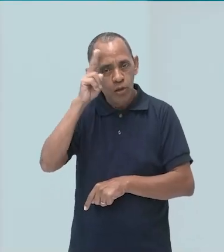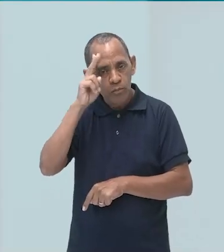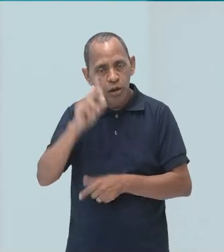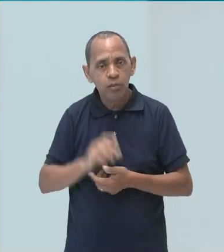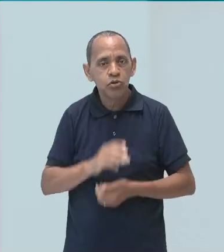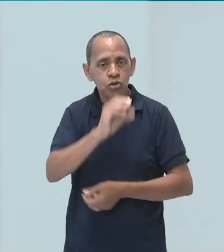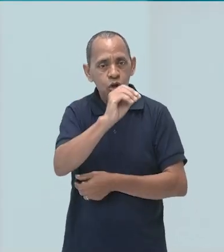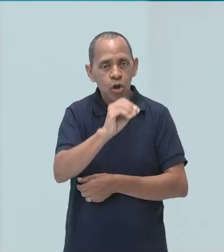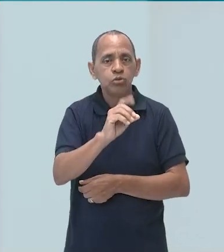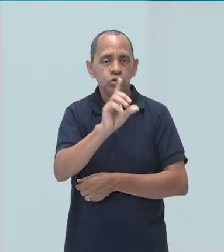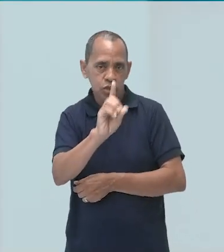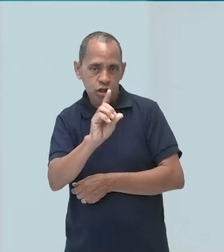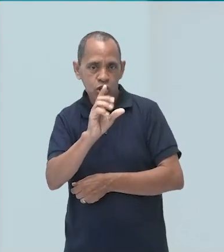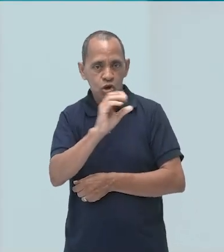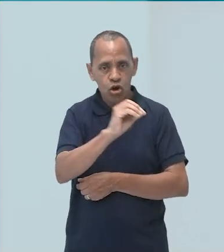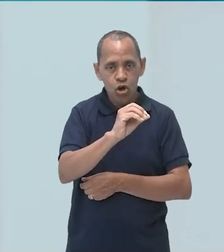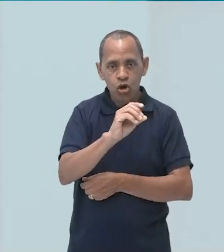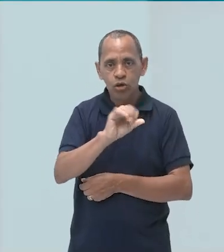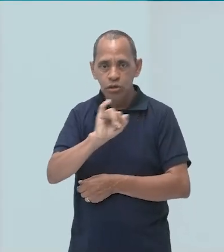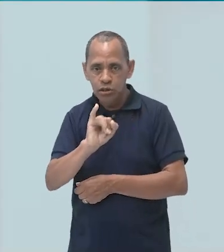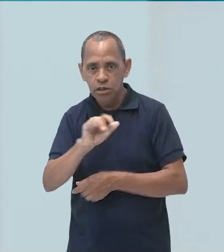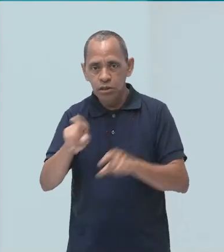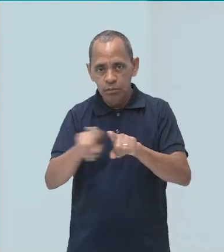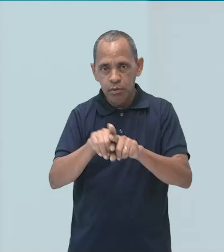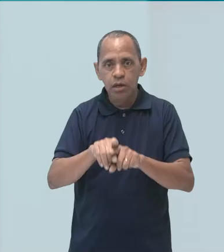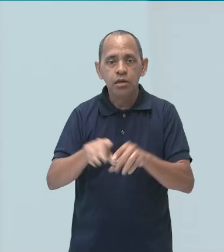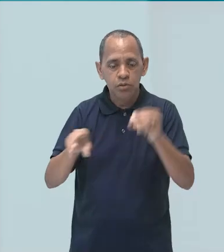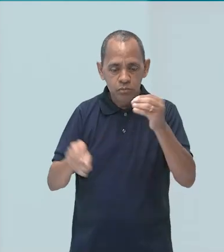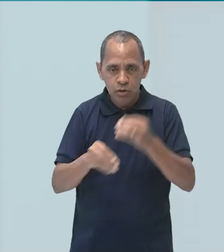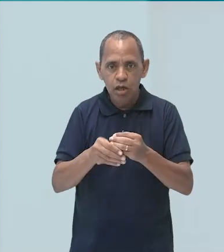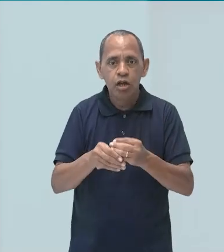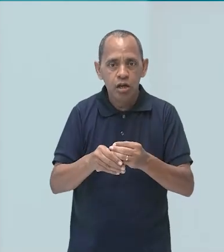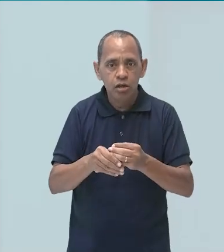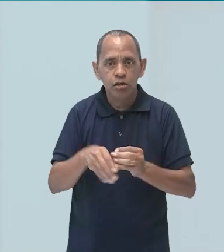e revimos o objeto direto e o objeto indireto,